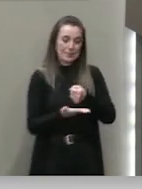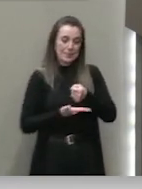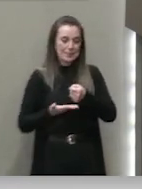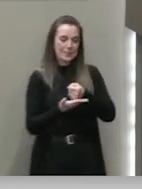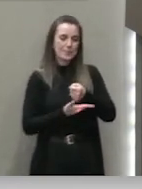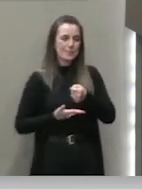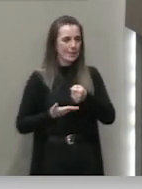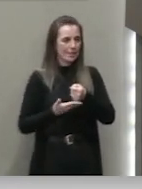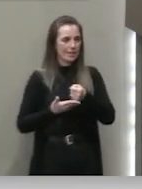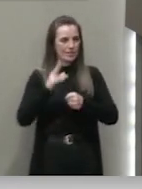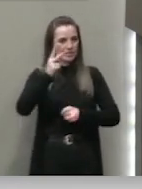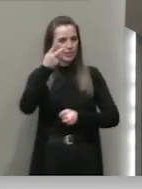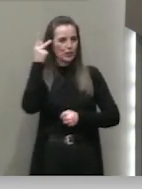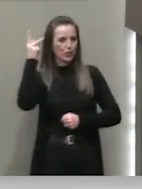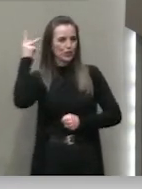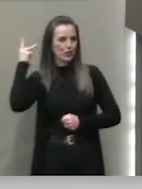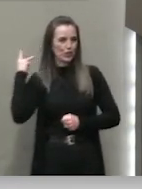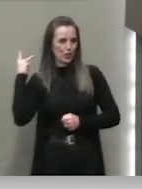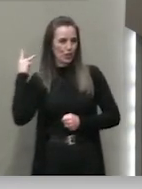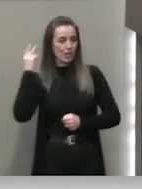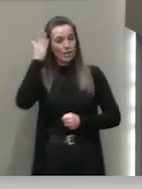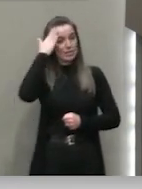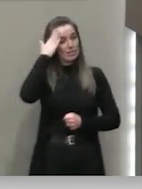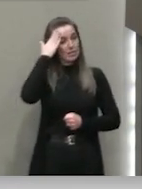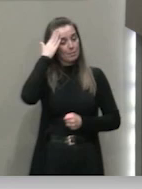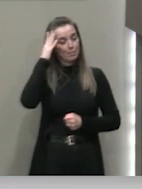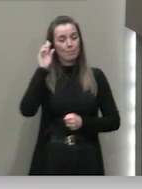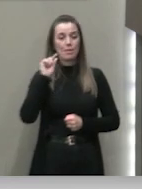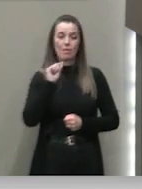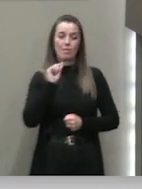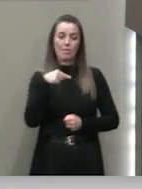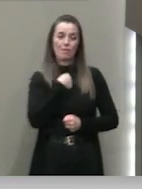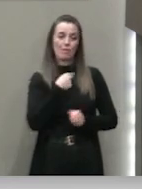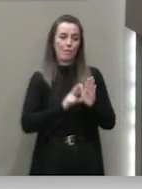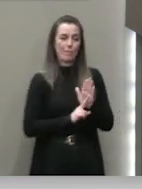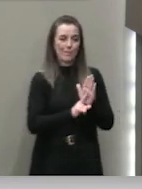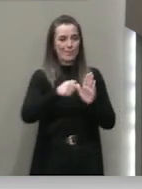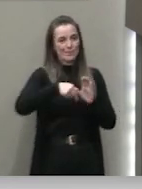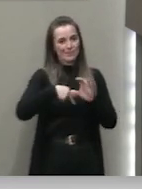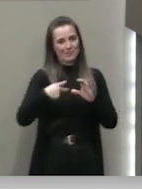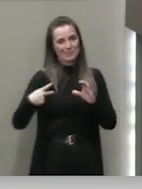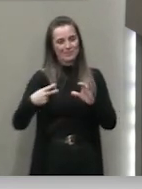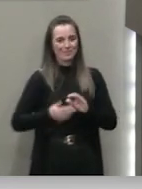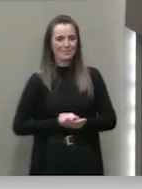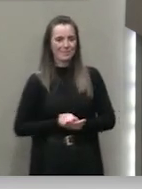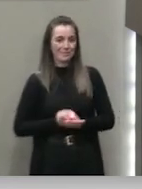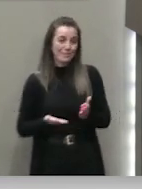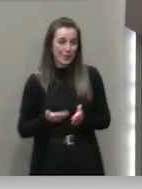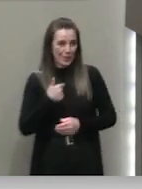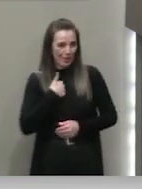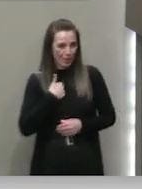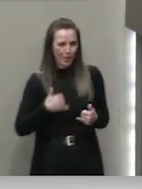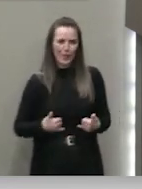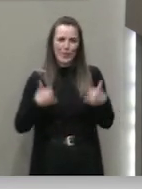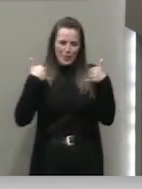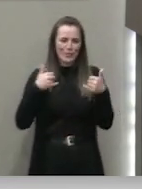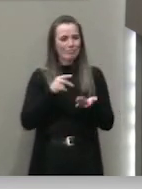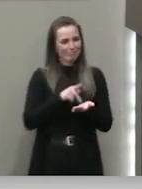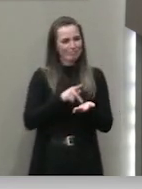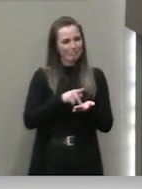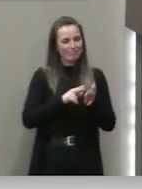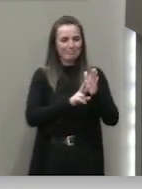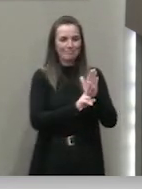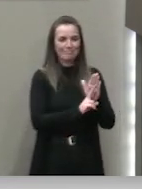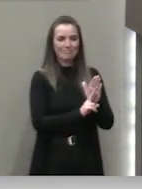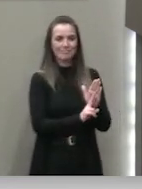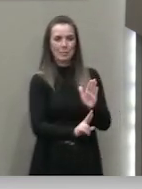e, de fato, quem a gente representa aqui neste parlamento. Então, com muito orgulho mesmo, eu